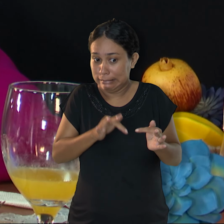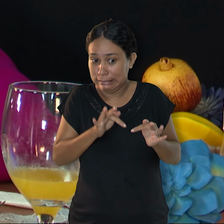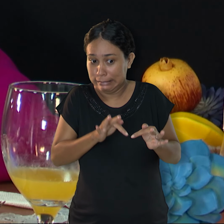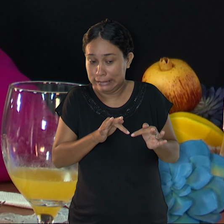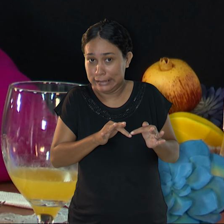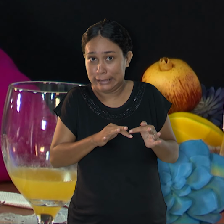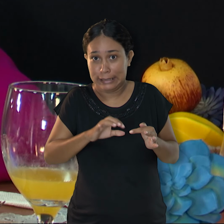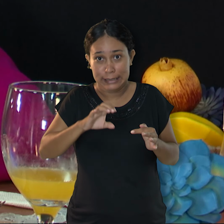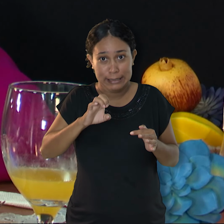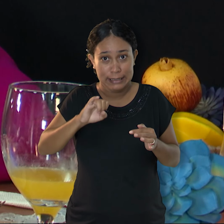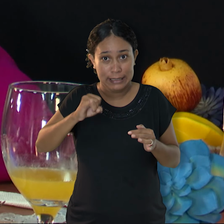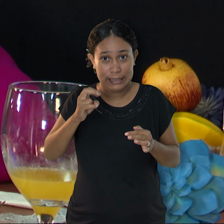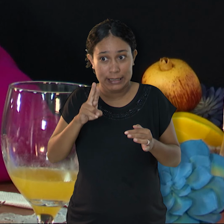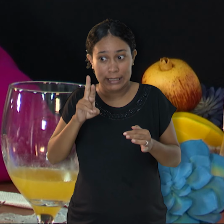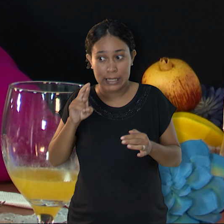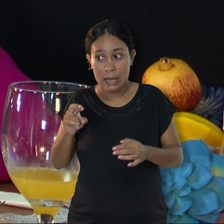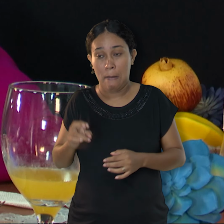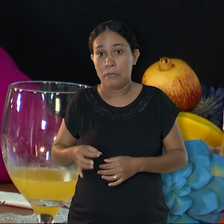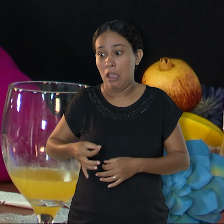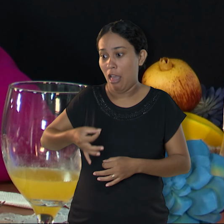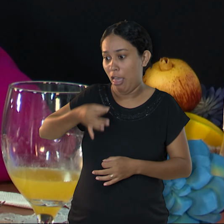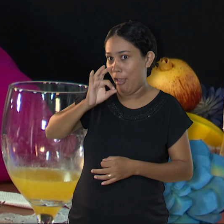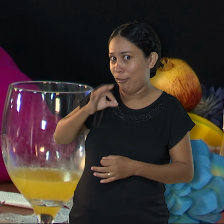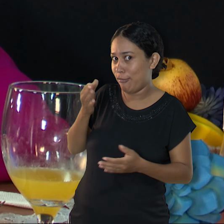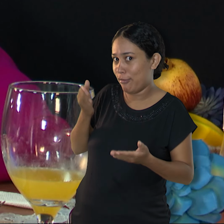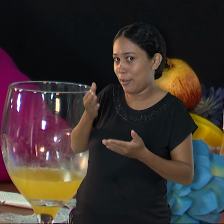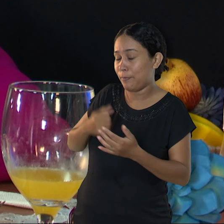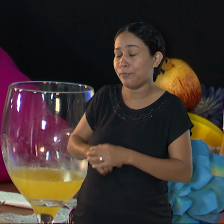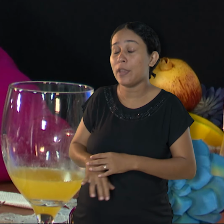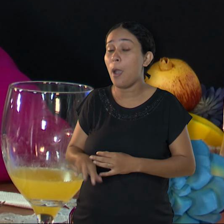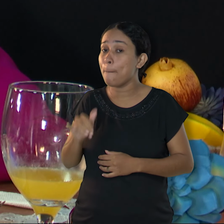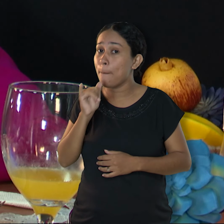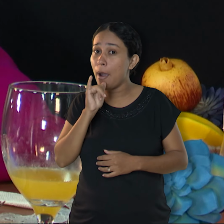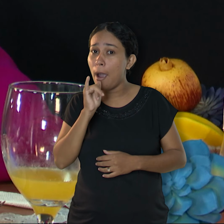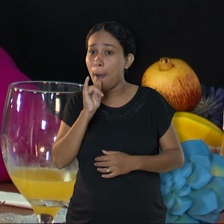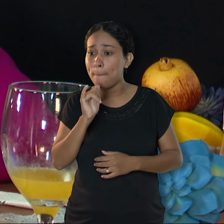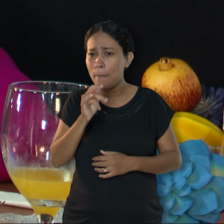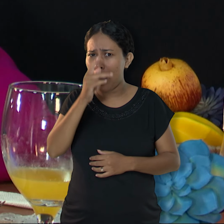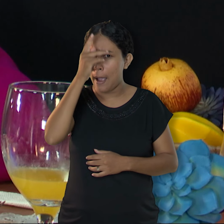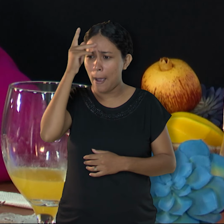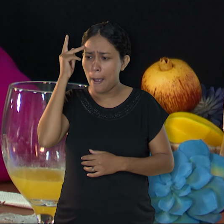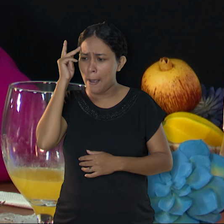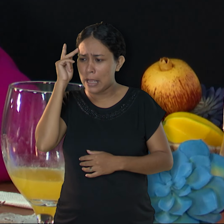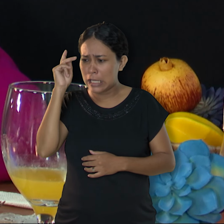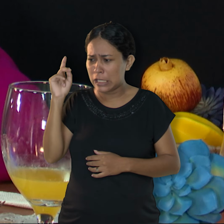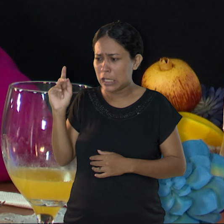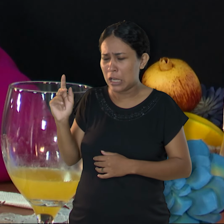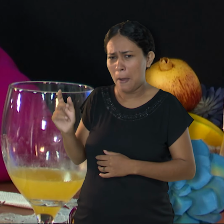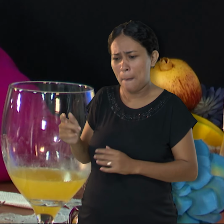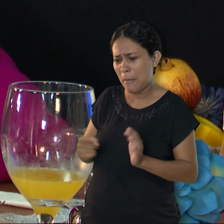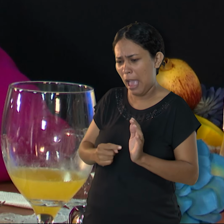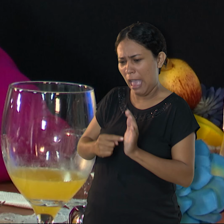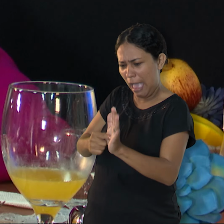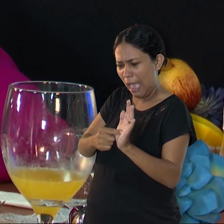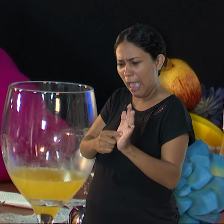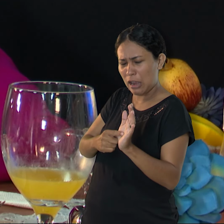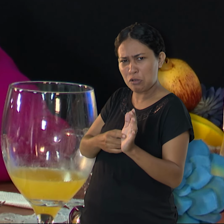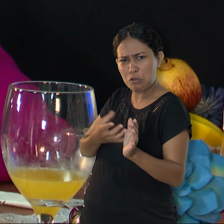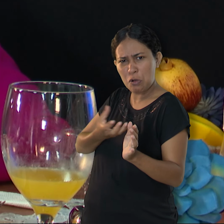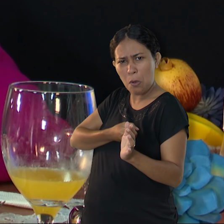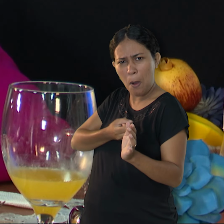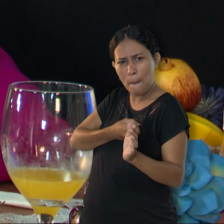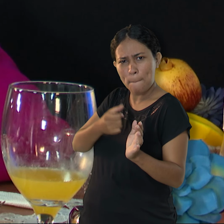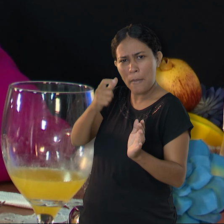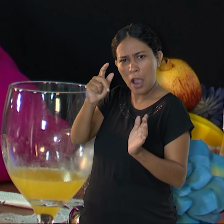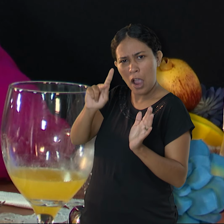Dá um cafezinho aí. Mas, por exemplo, ninguém quer ser exposto. E nós começamos a trabalhar com dados. Então, eu lembro uma vez que eu fui,